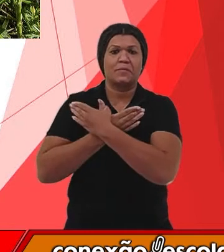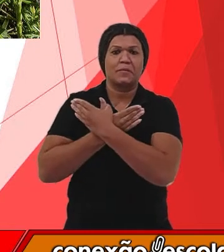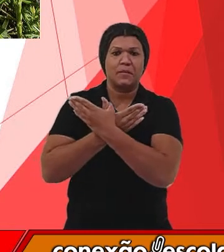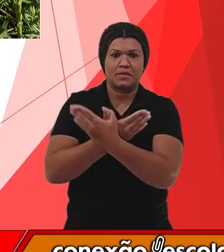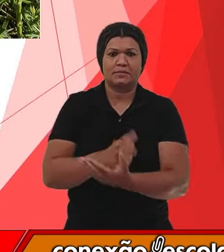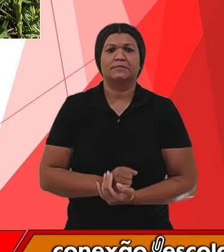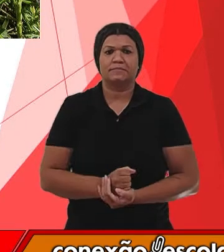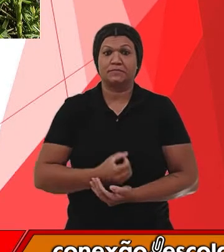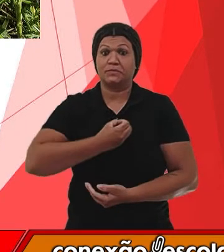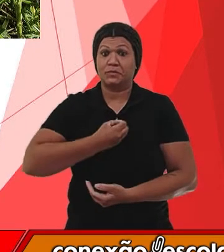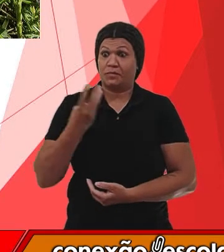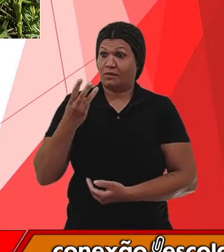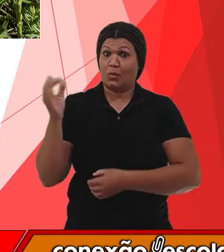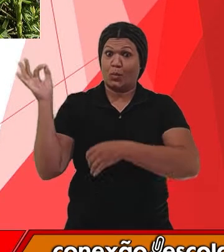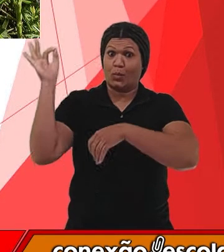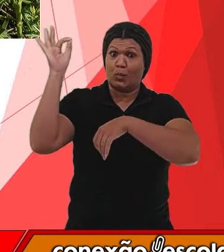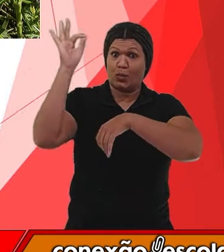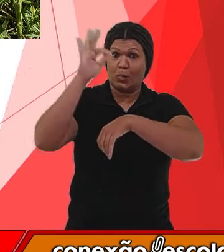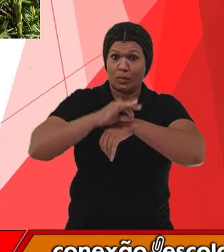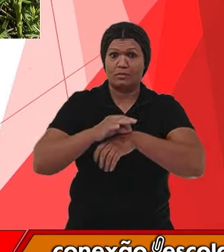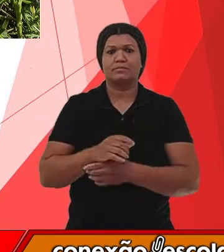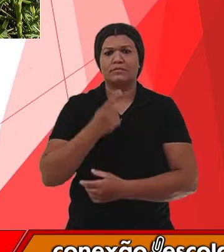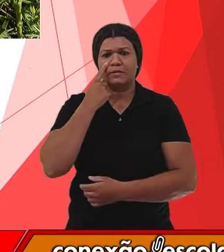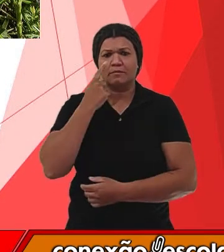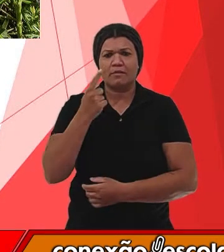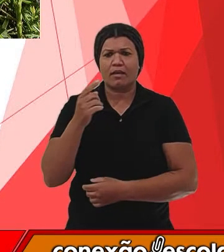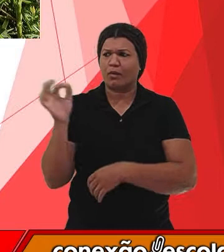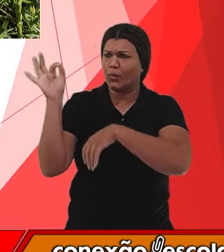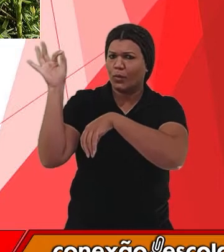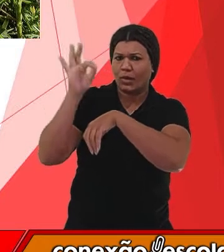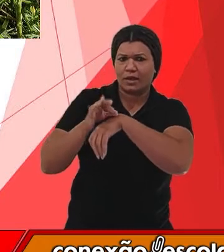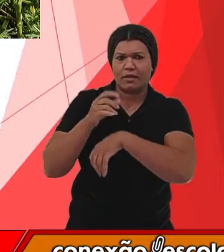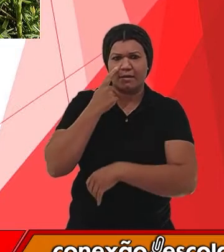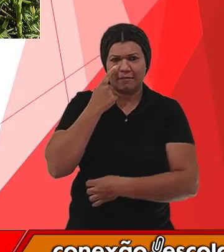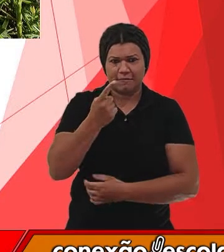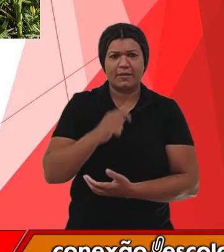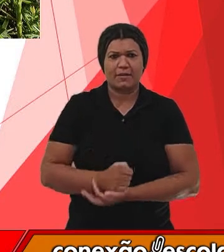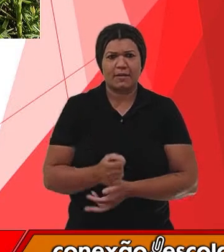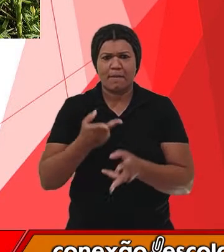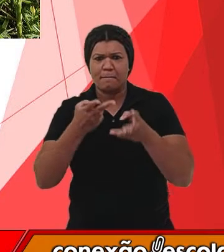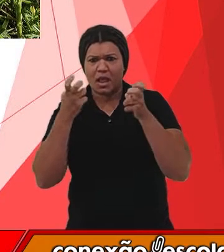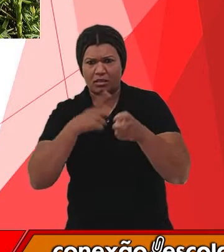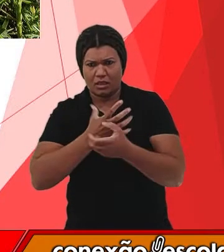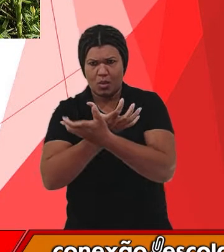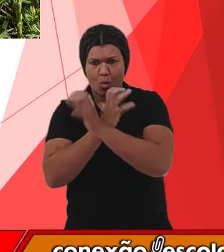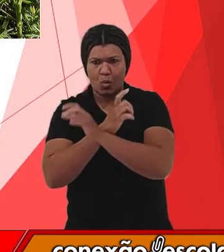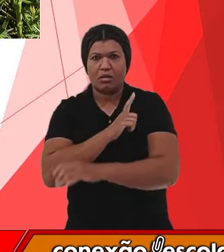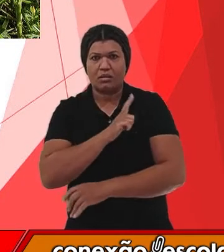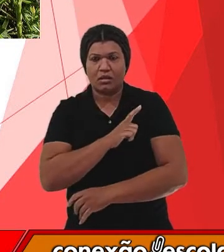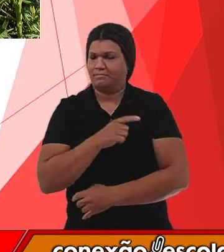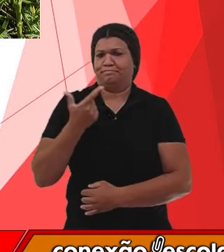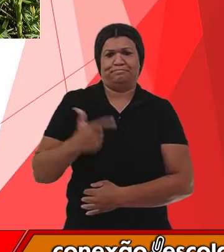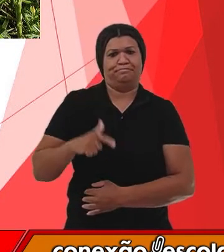3, a abelha. Observem a abelha. Vocês estão vendo? Percebe algum osso?